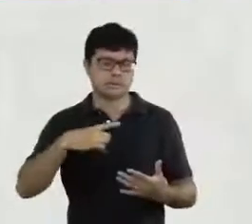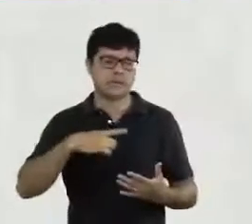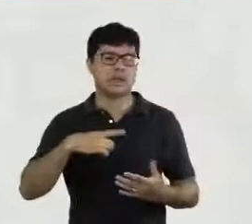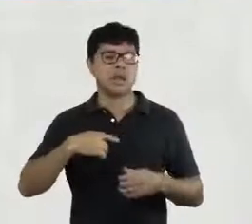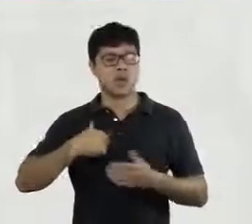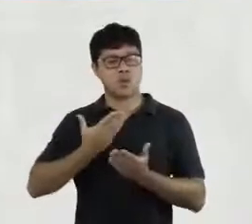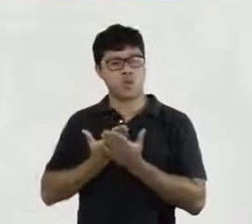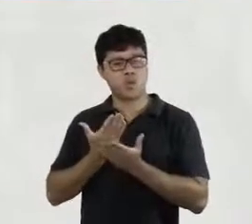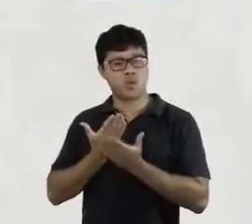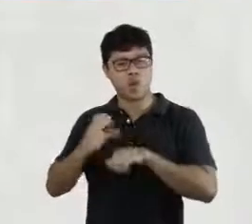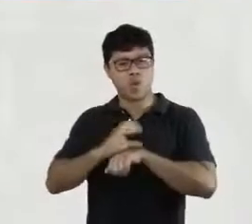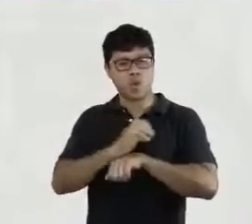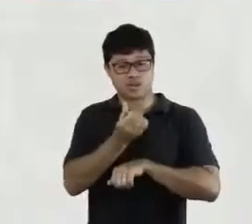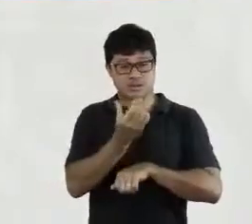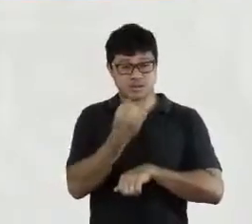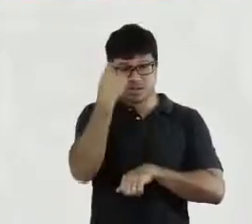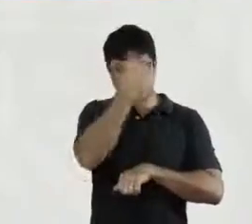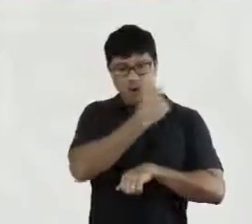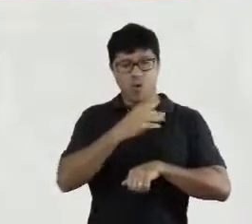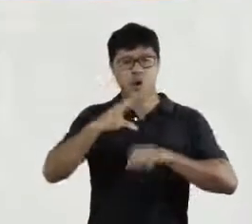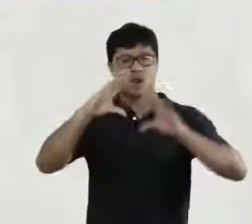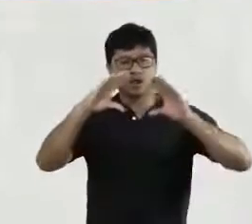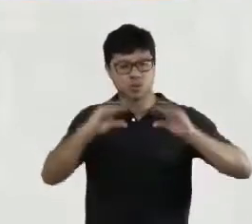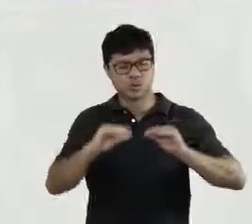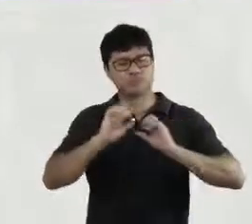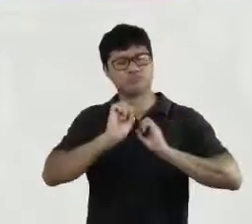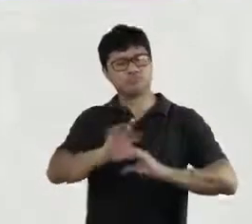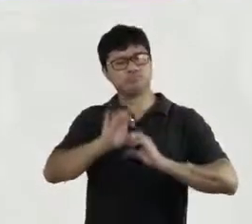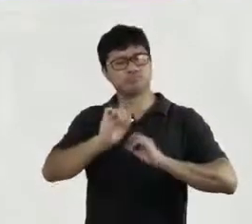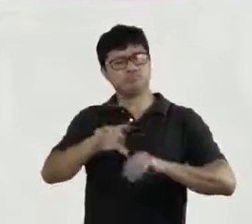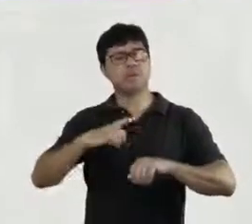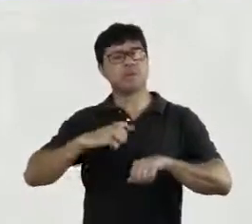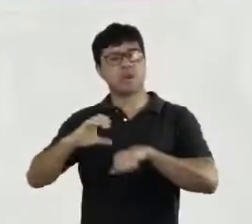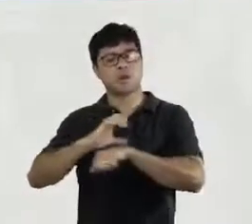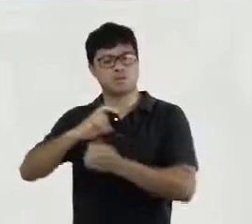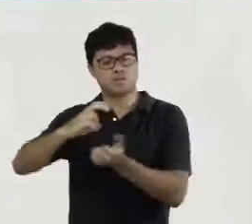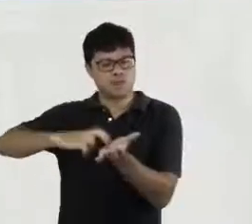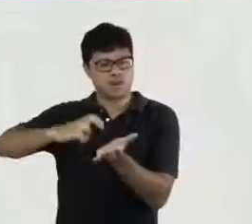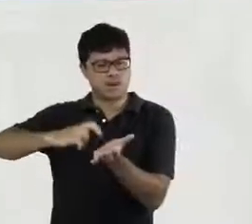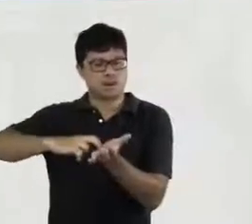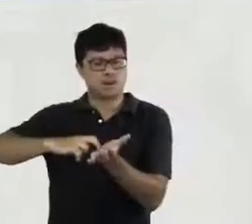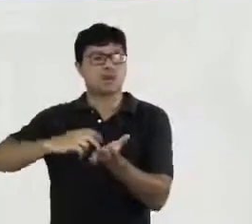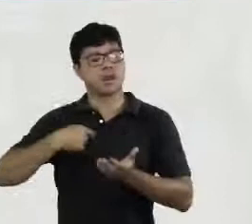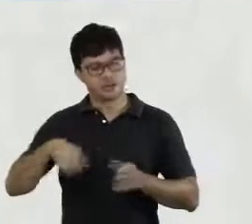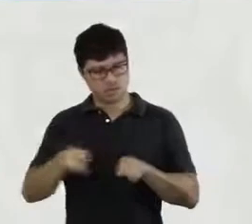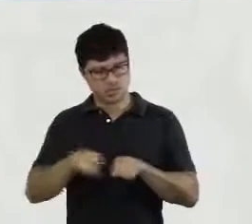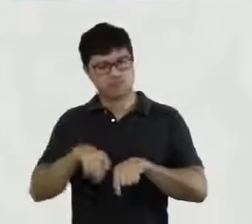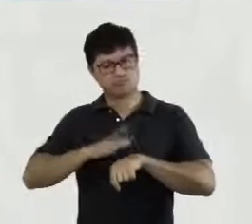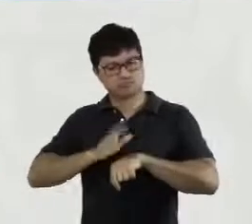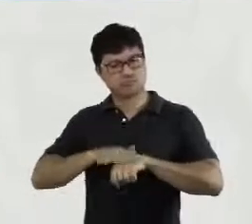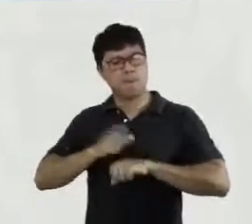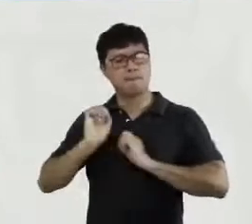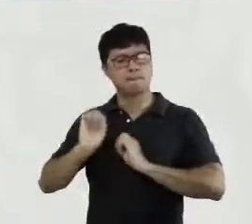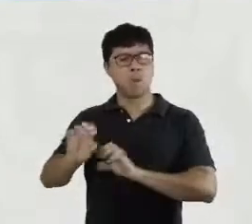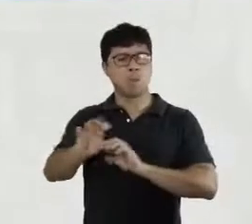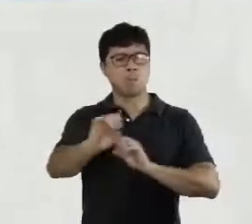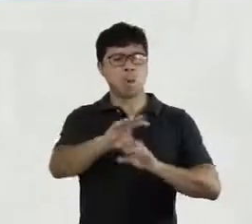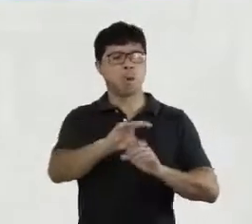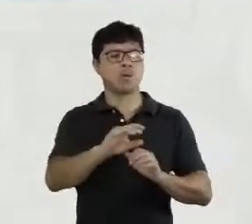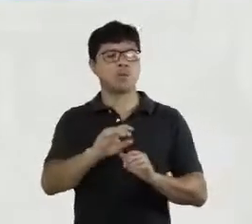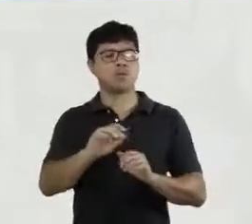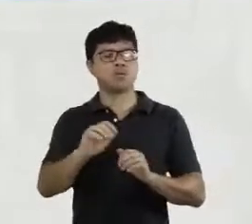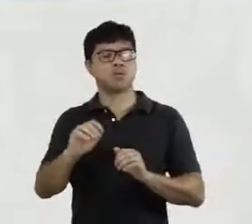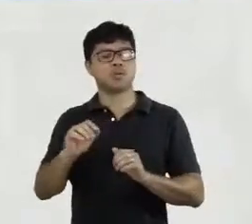que eu ministro de 60 horas à noite. Também tem um curso de manhã. Eu também estou dando, porque nosso